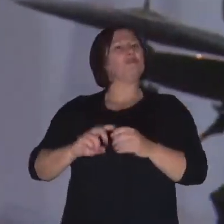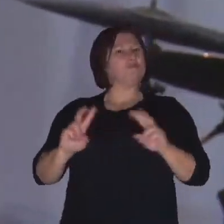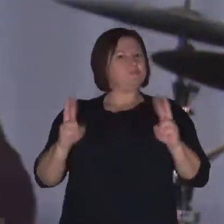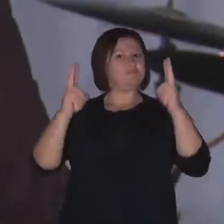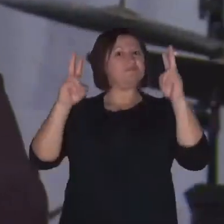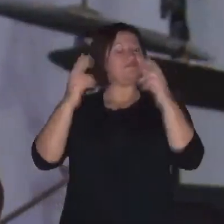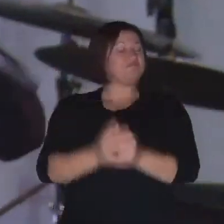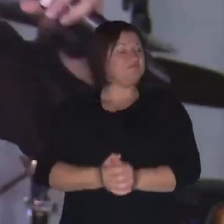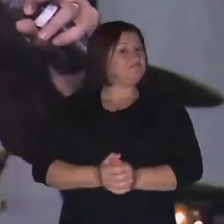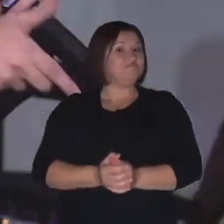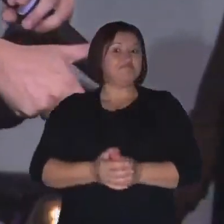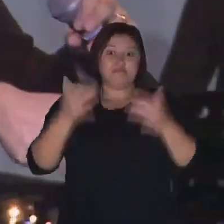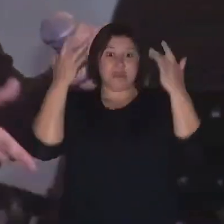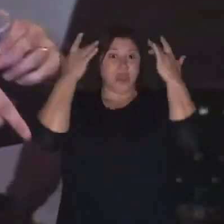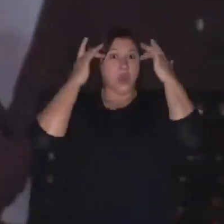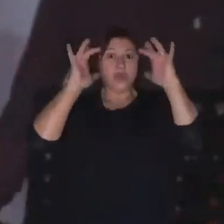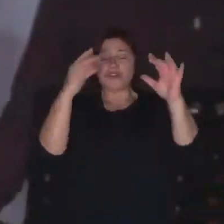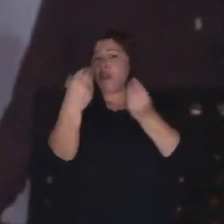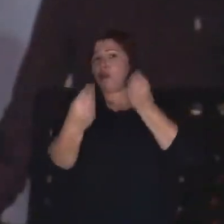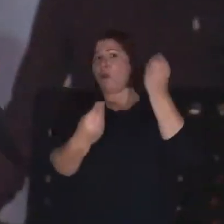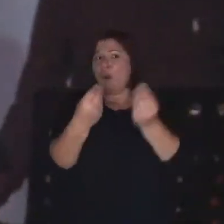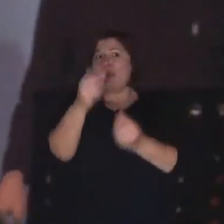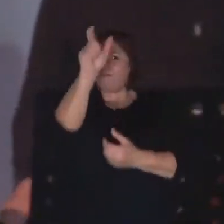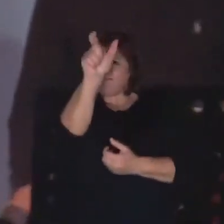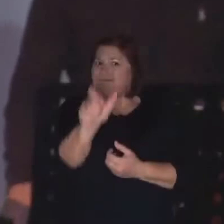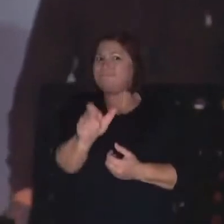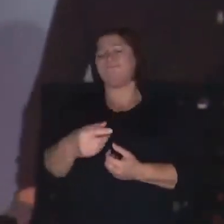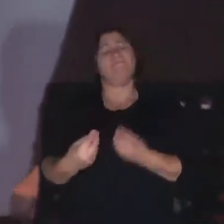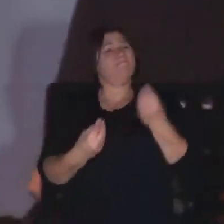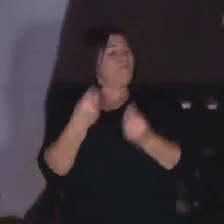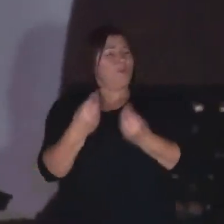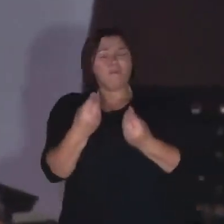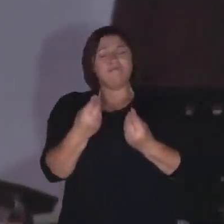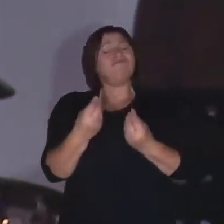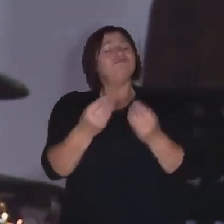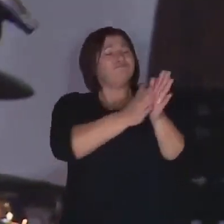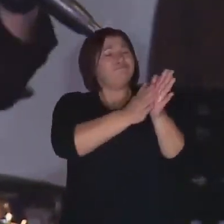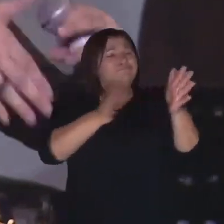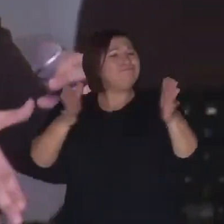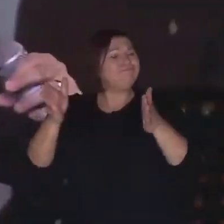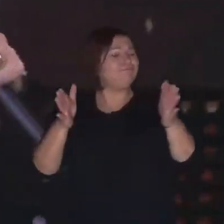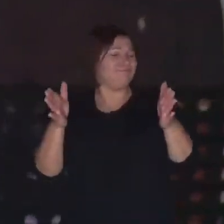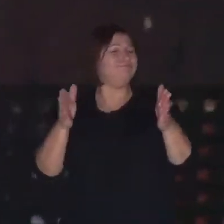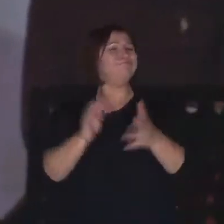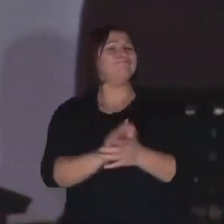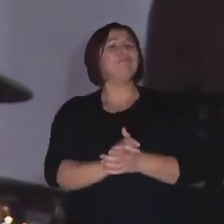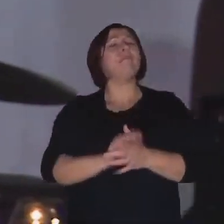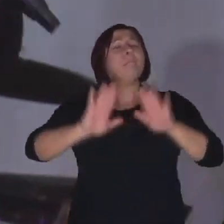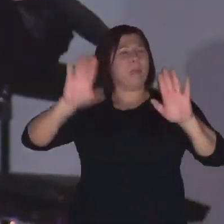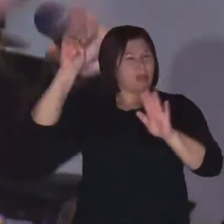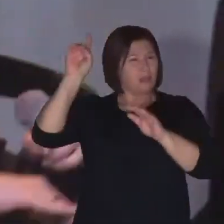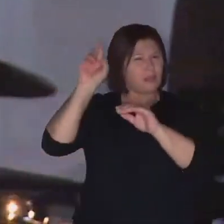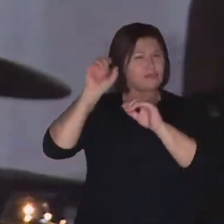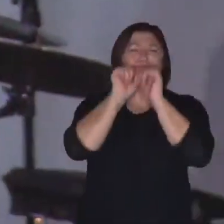Ah, deixa eu falar uma coisa. Vocês sabiam que lá em Jerusalém tinha o templo? E o jeito deles fazerem culto era pelo